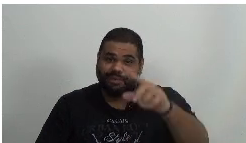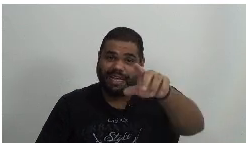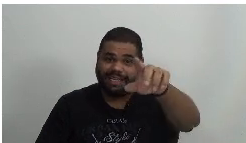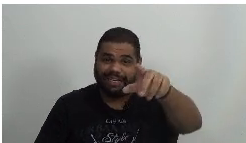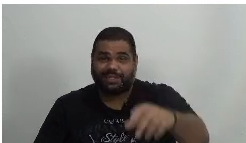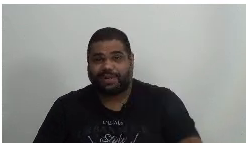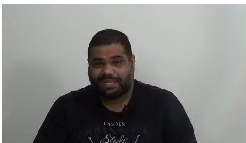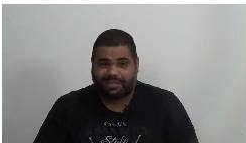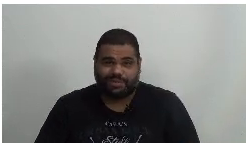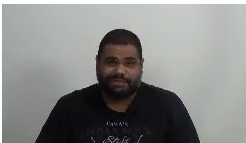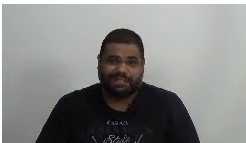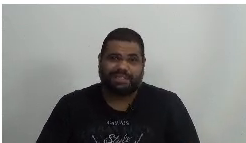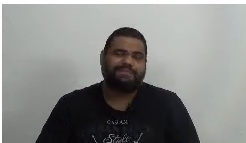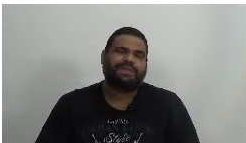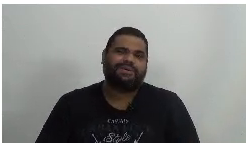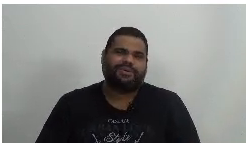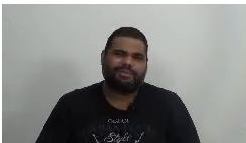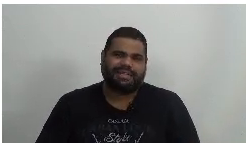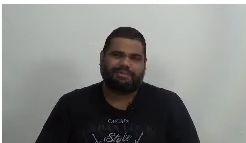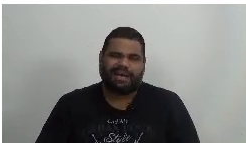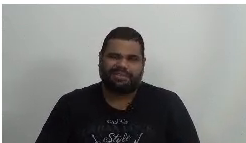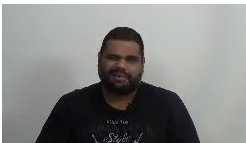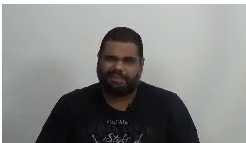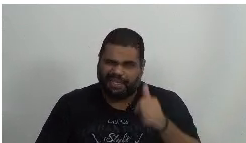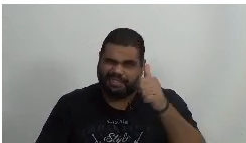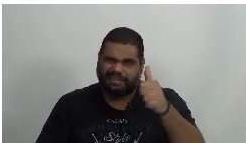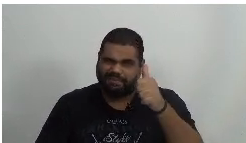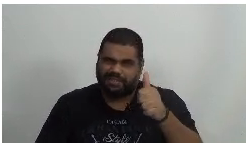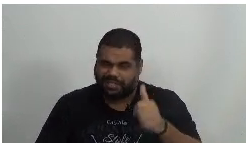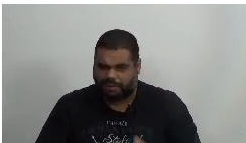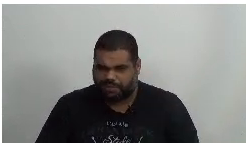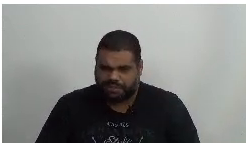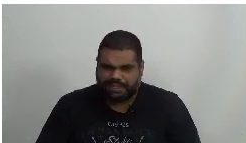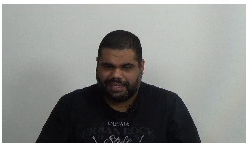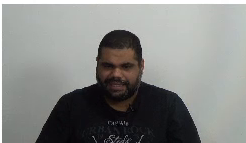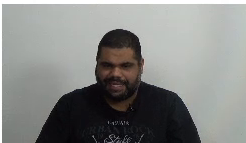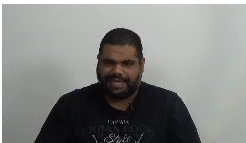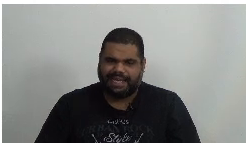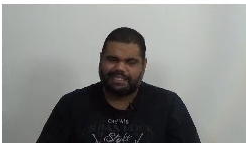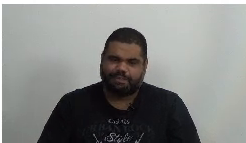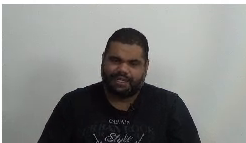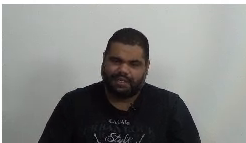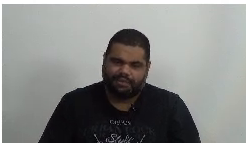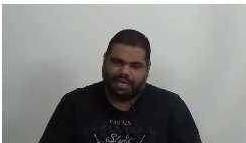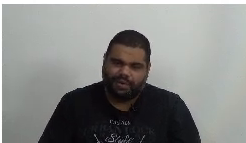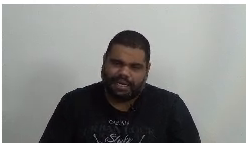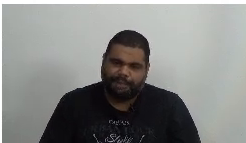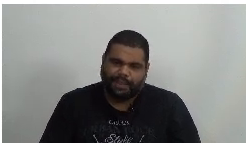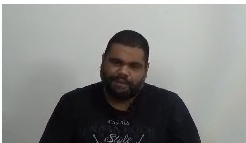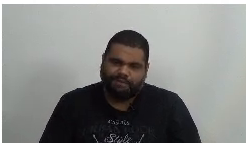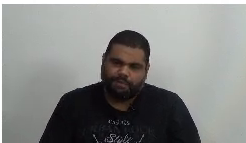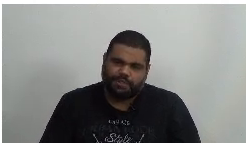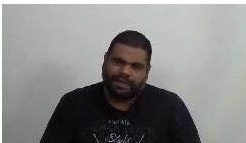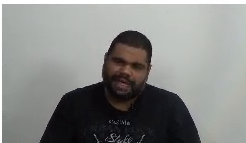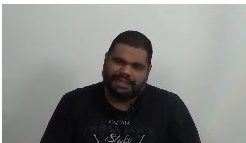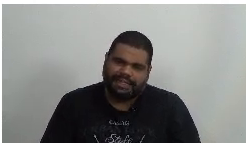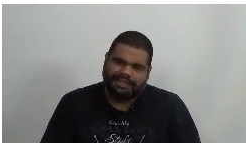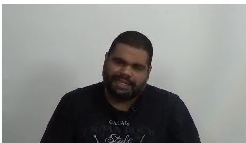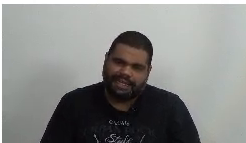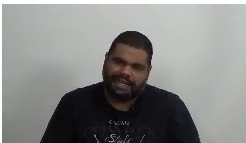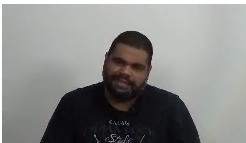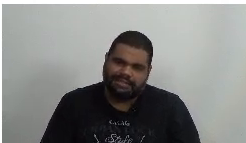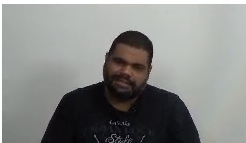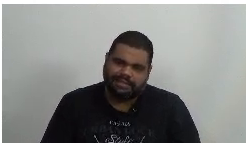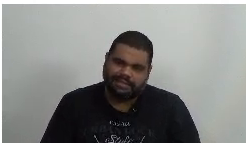certeza, vão mudar aí a história da sua vida com a matemática. Beleza? Estamos te esperando. E agora, vamos falar